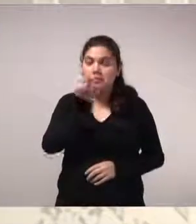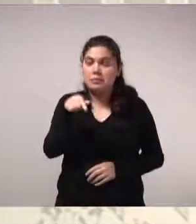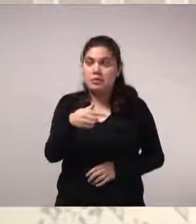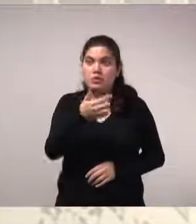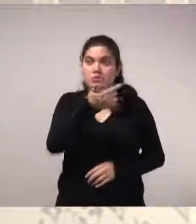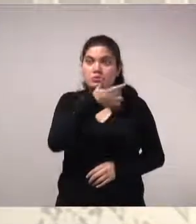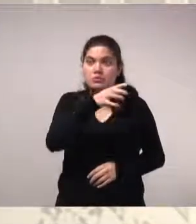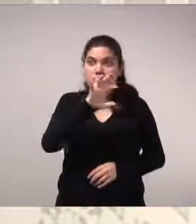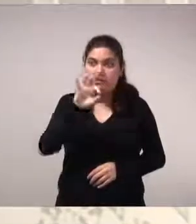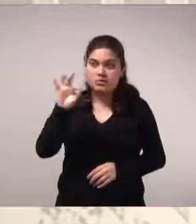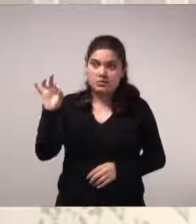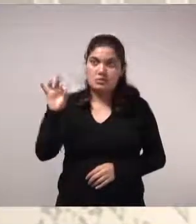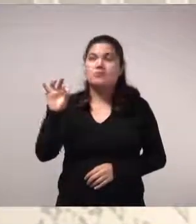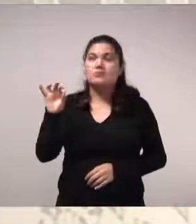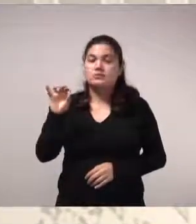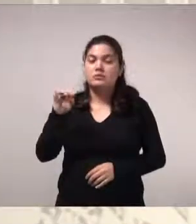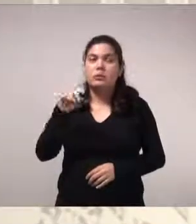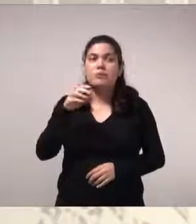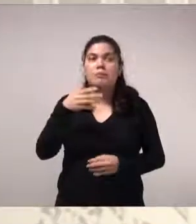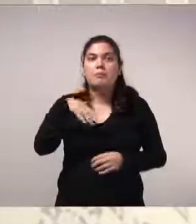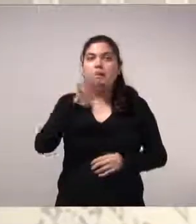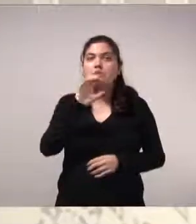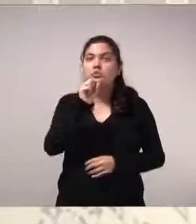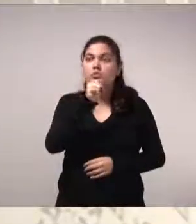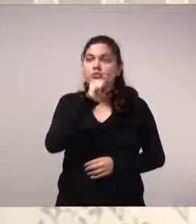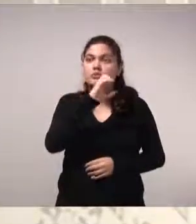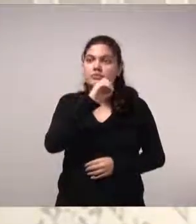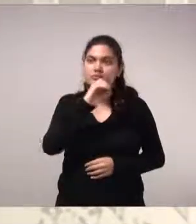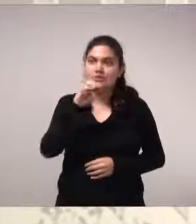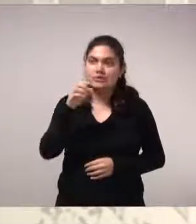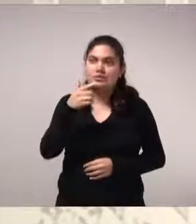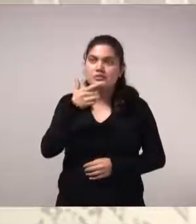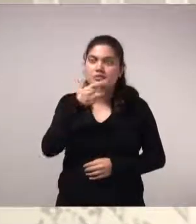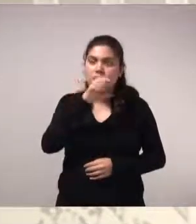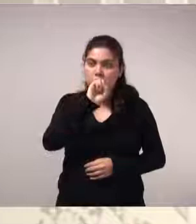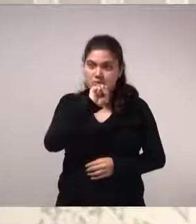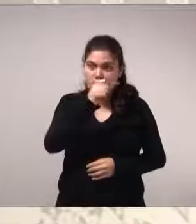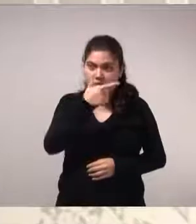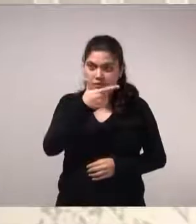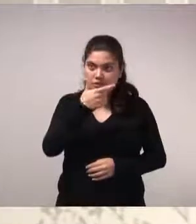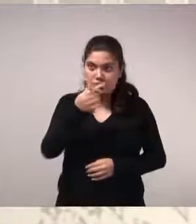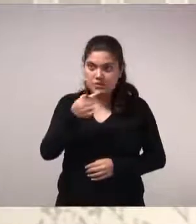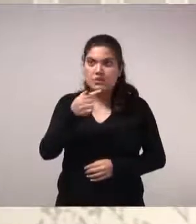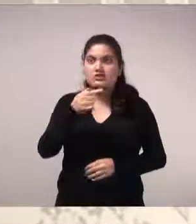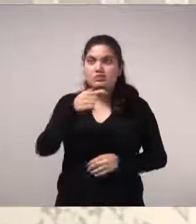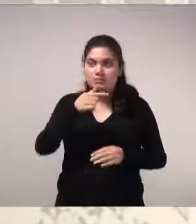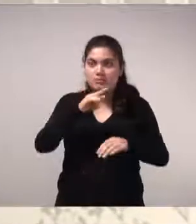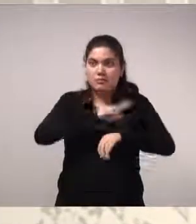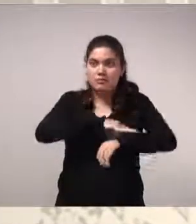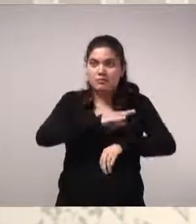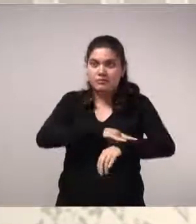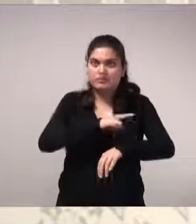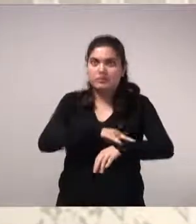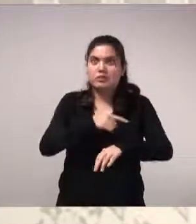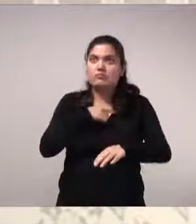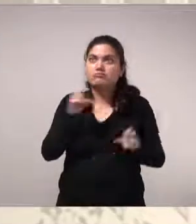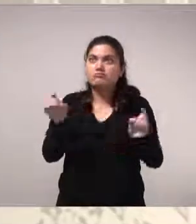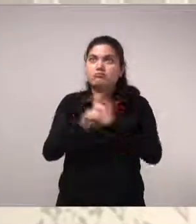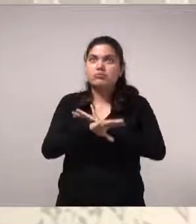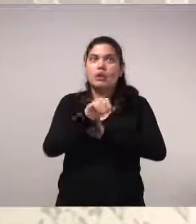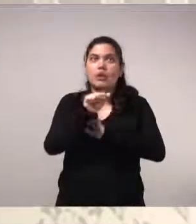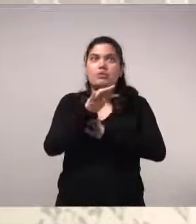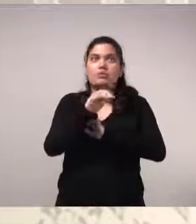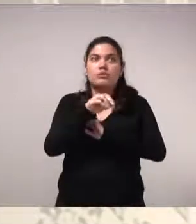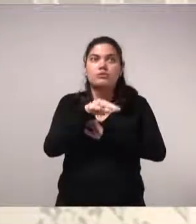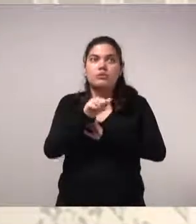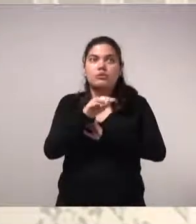na Câmara. São 827 banheiros. Nós trocamos todas as torneiras por torneiras de fechamento automático.